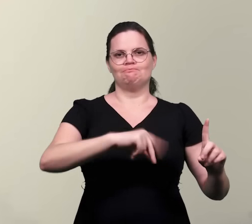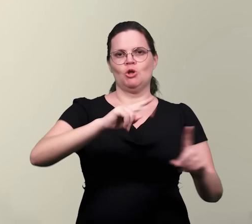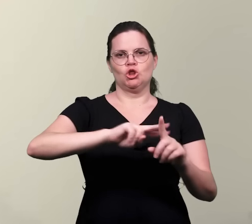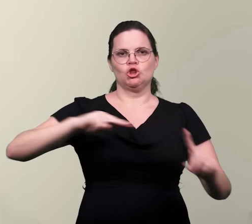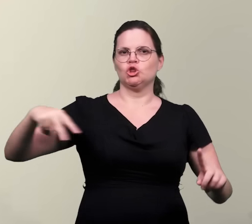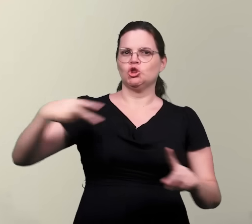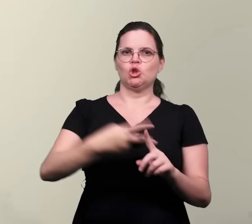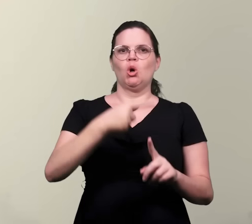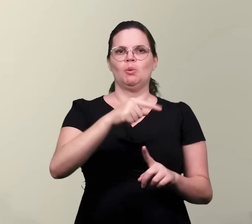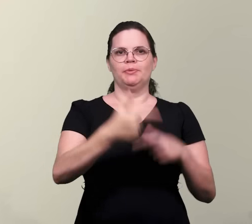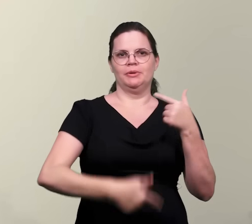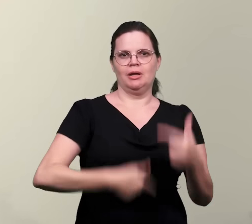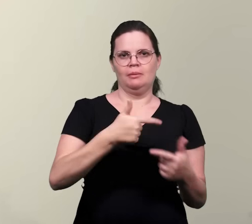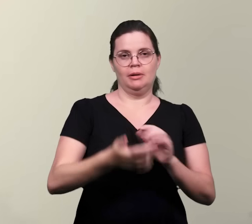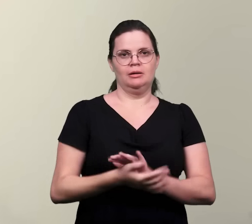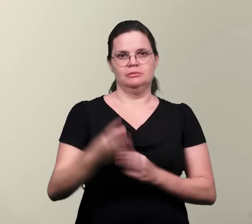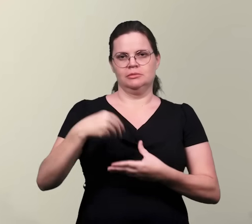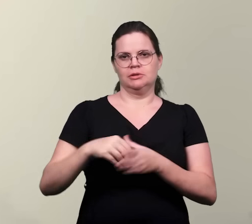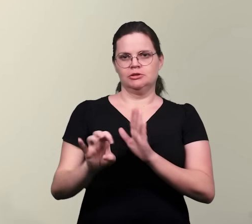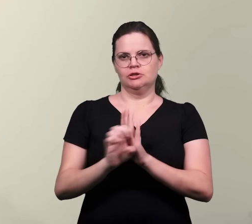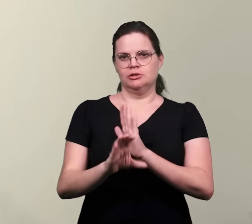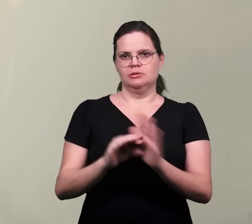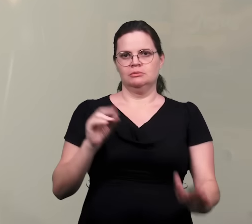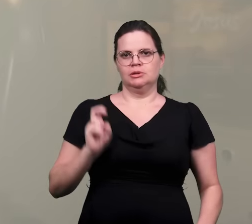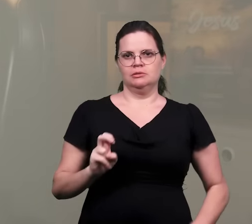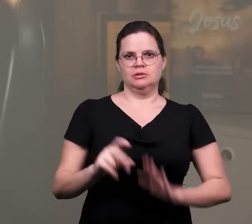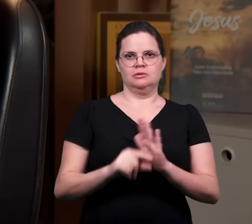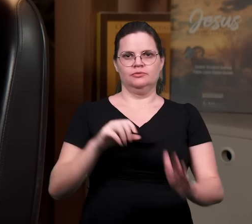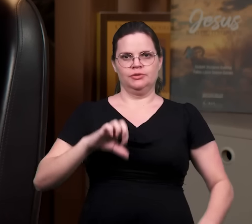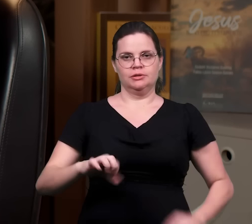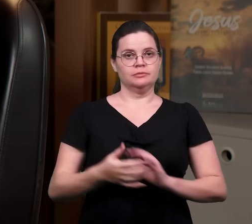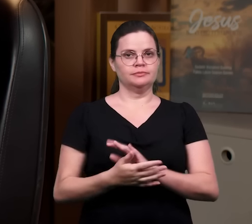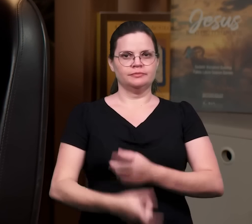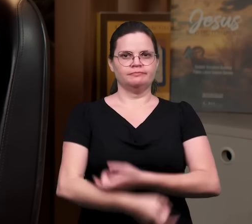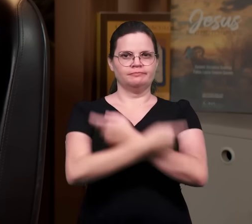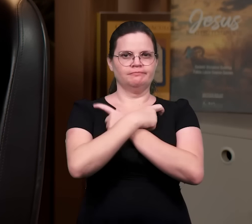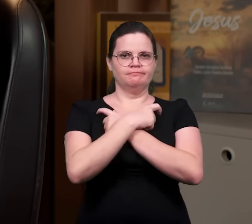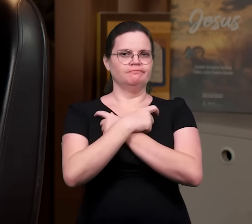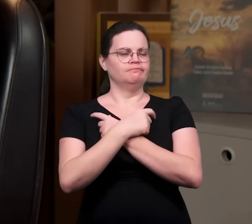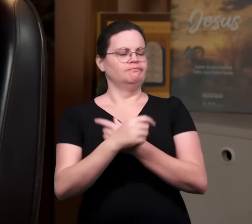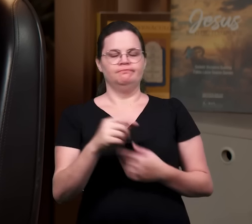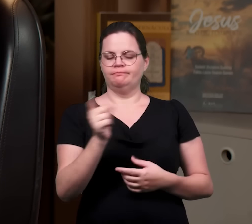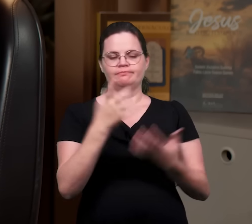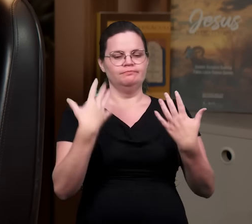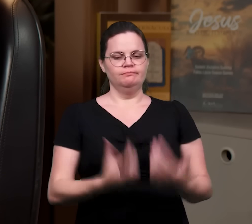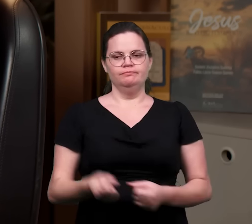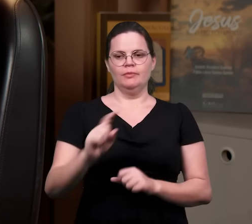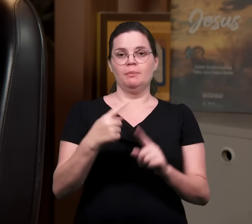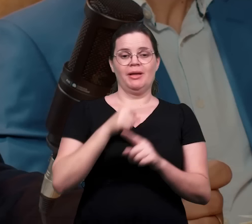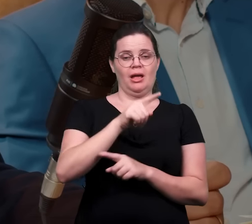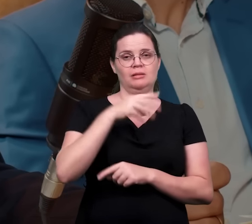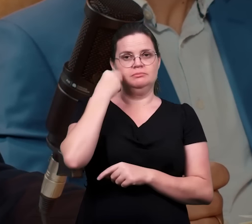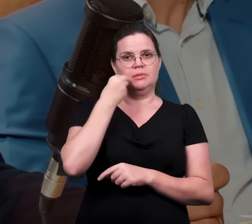Sobre os homens, sobre os hebreus, que está em Êxodo 5:9, né? Faraó não entendeu porque ele não conhecia o